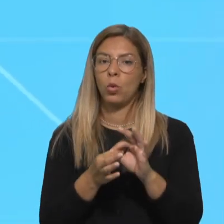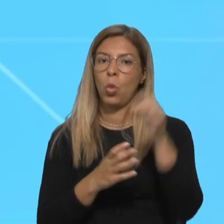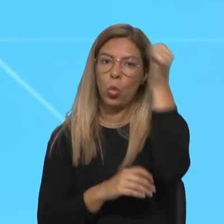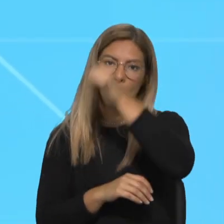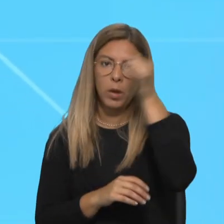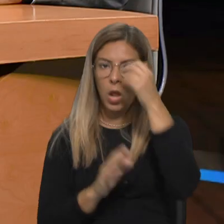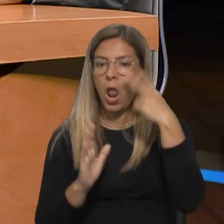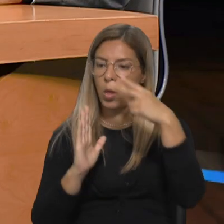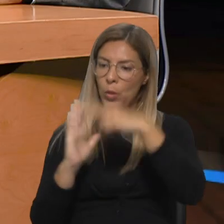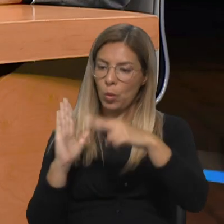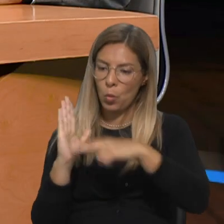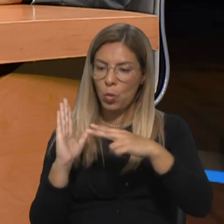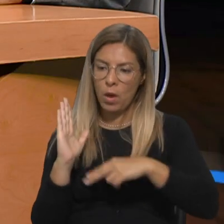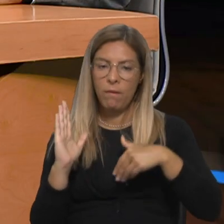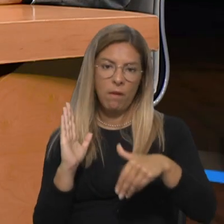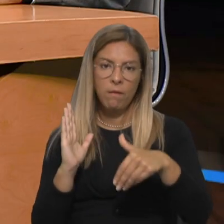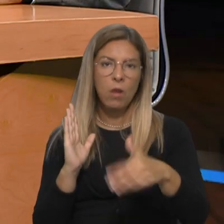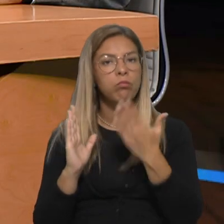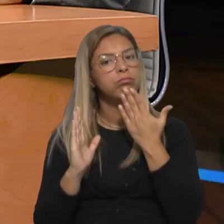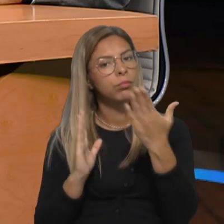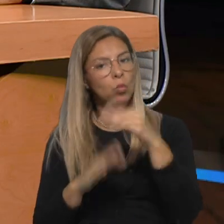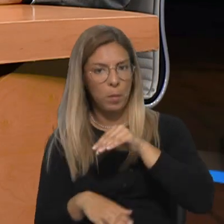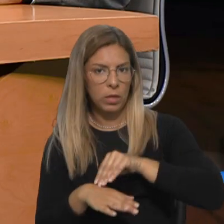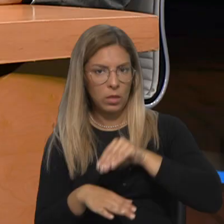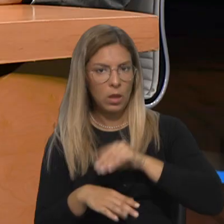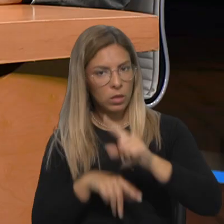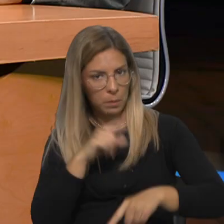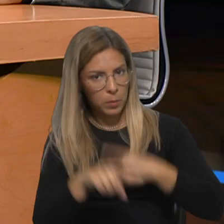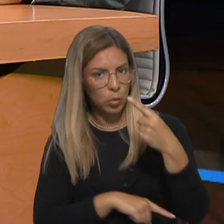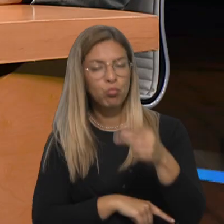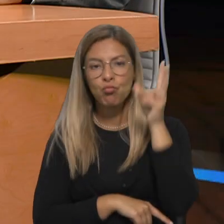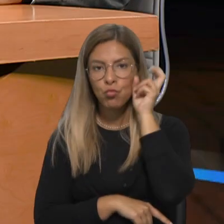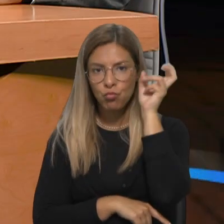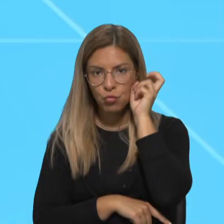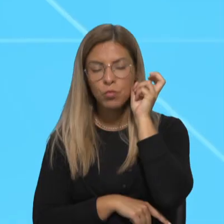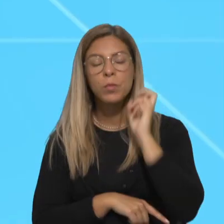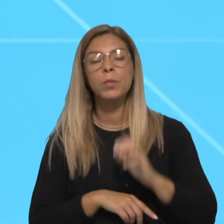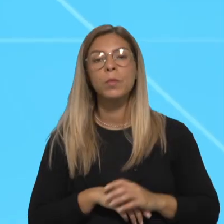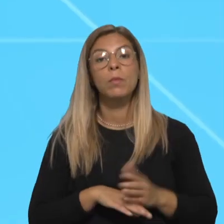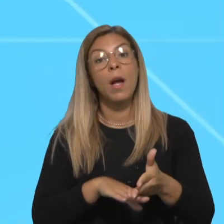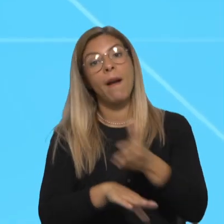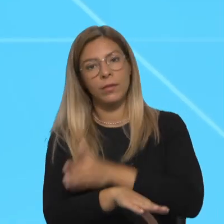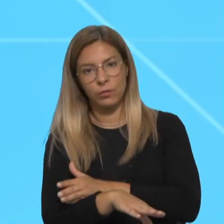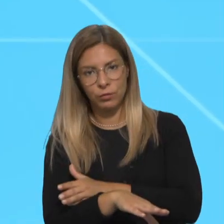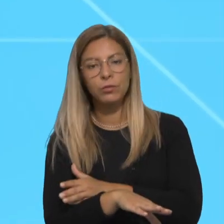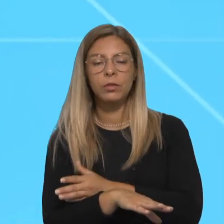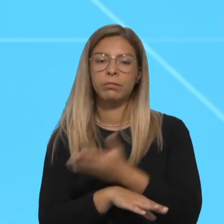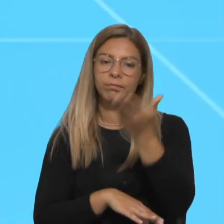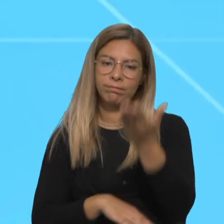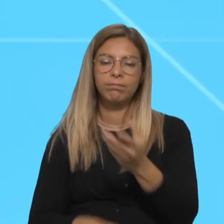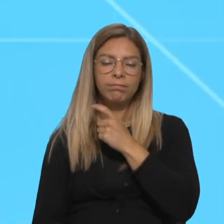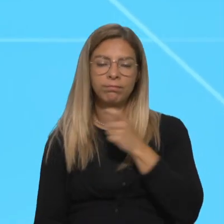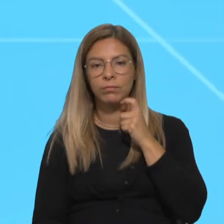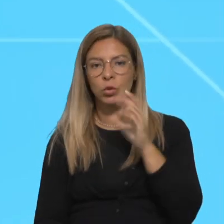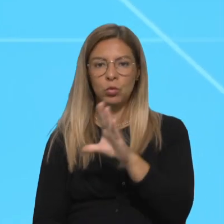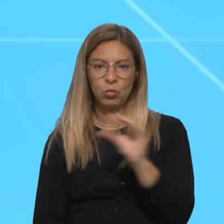domingo. Irei pedir-vos uma breve reflexão sobre o texto do Evangelho. Antes disso, vamos ouvir o Padre João Lourenço, que a